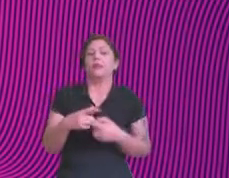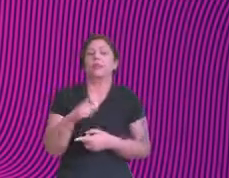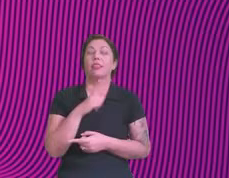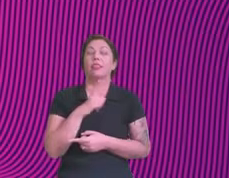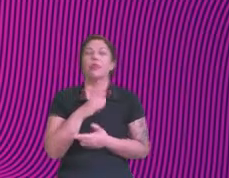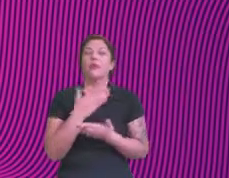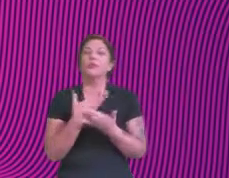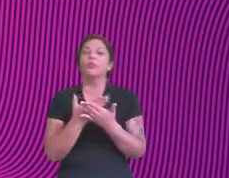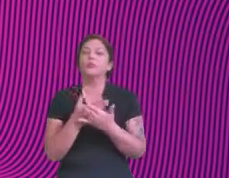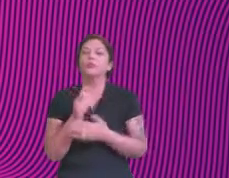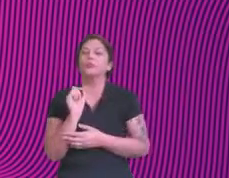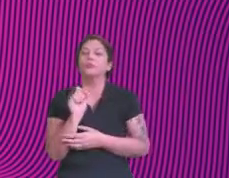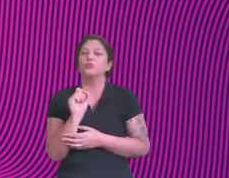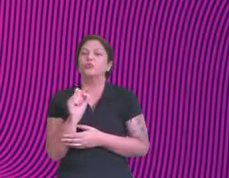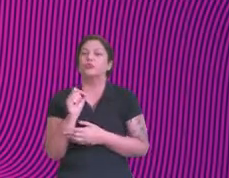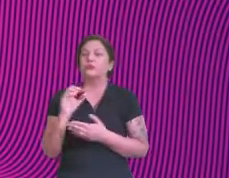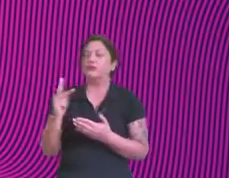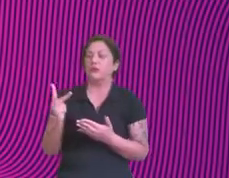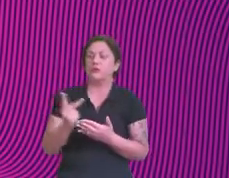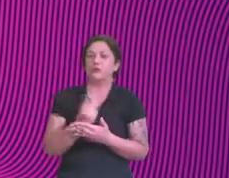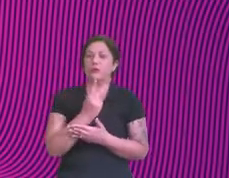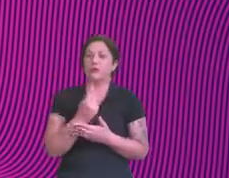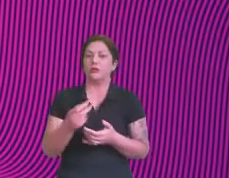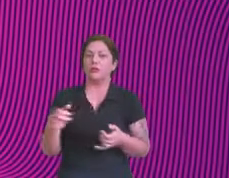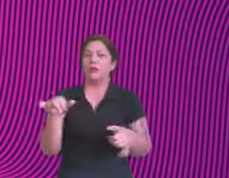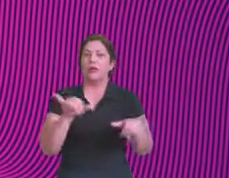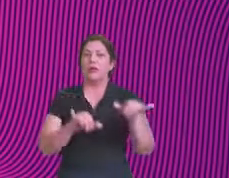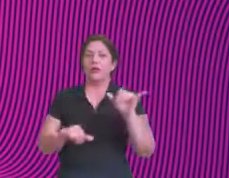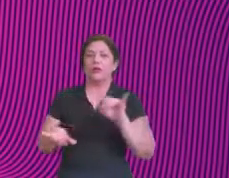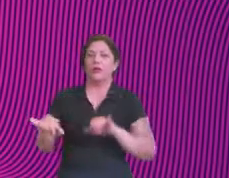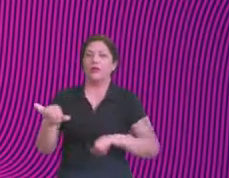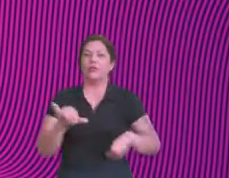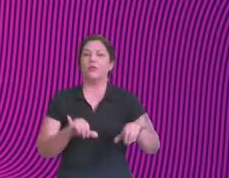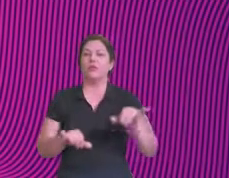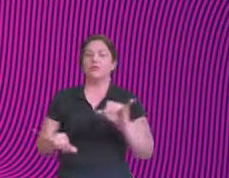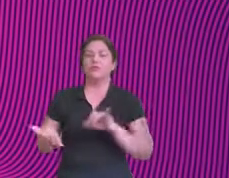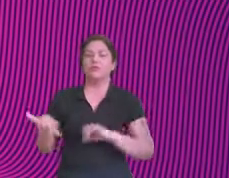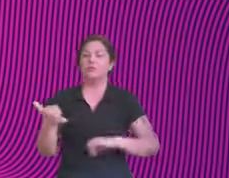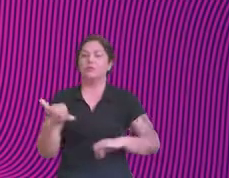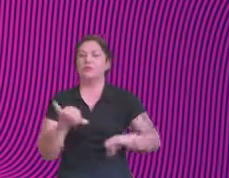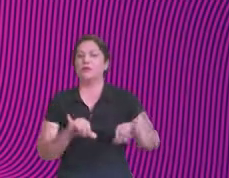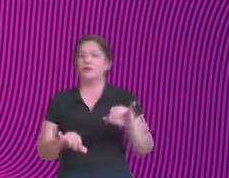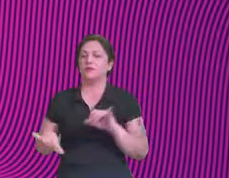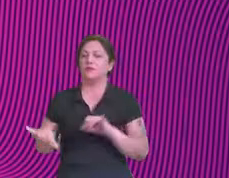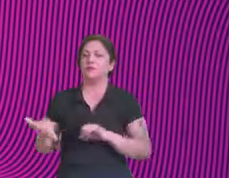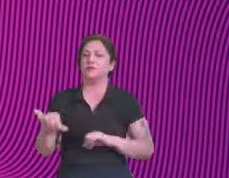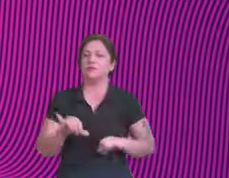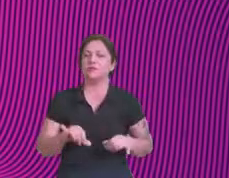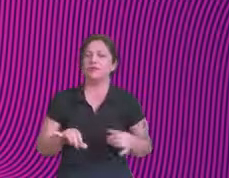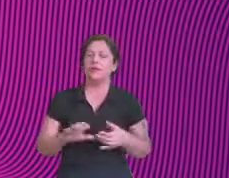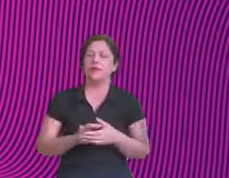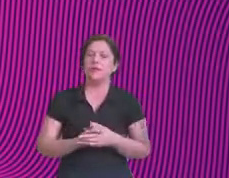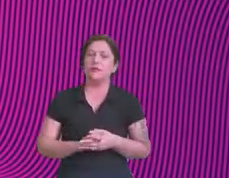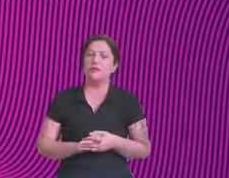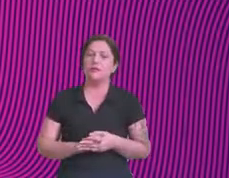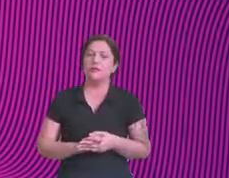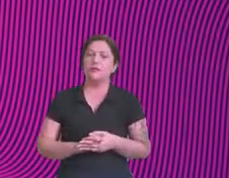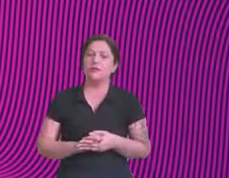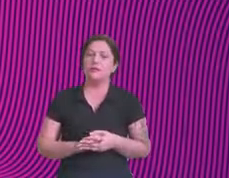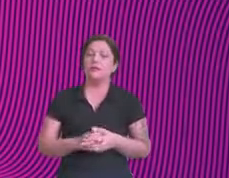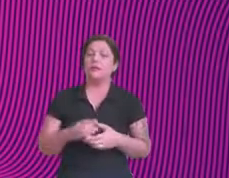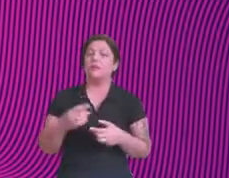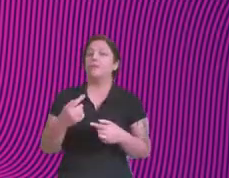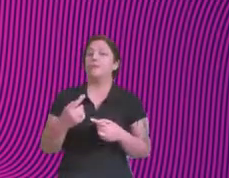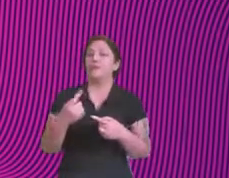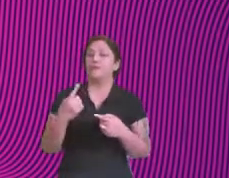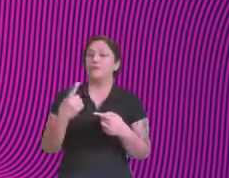em andamento com a quimioterapia normotérmica, utilizando até taxano, né, e platina,